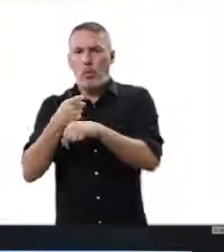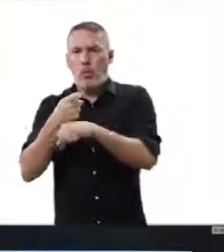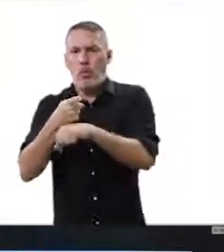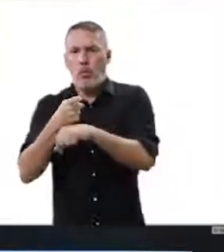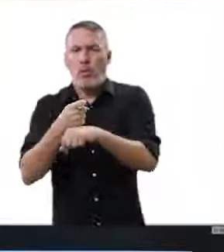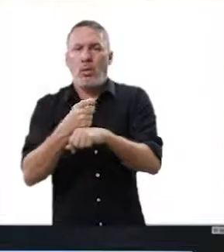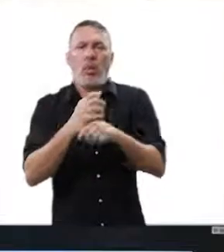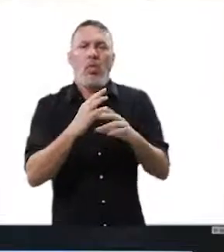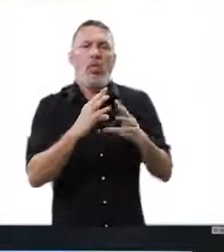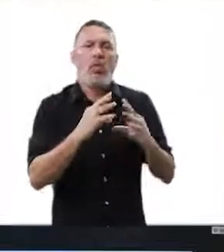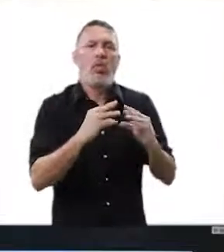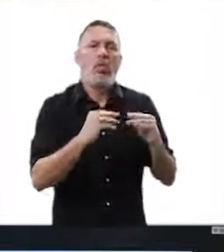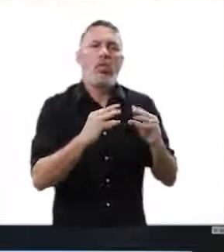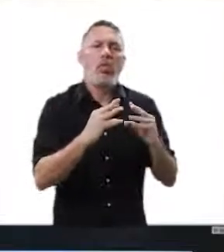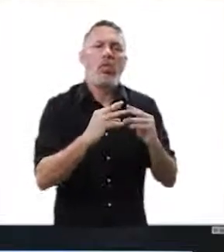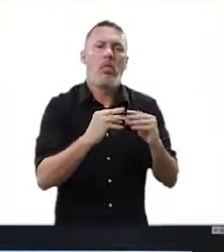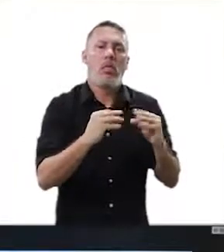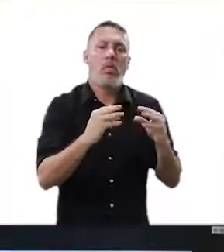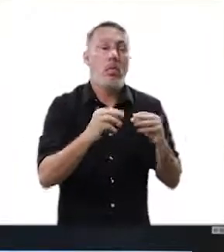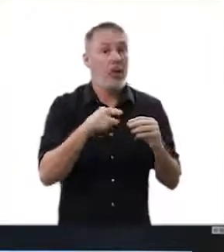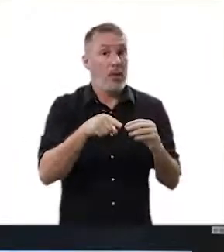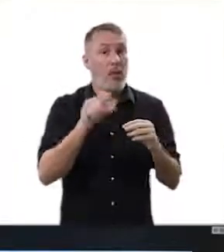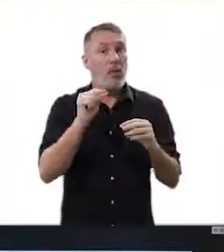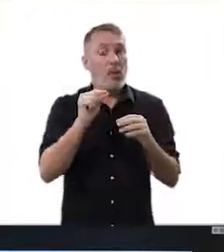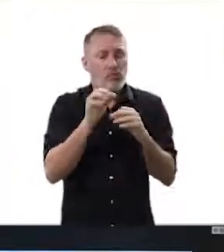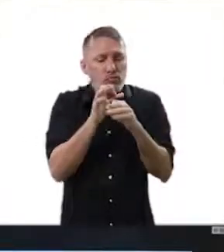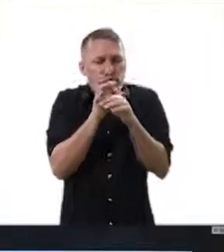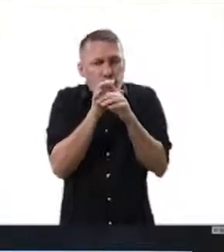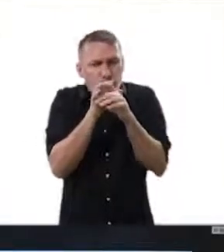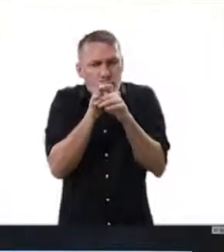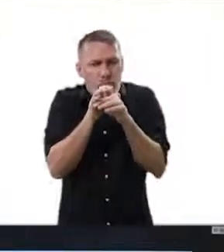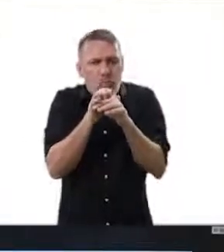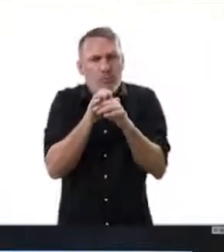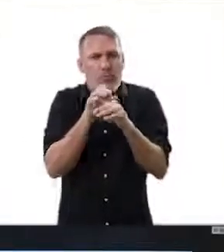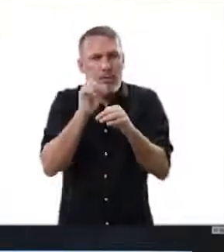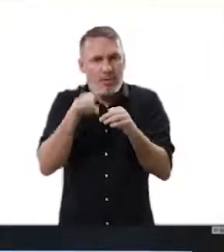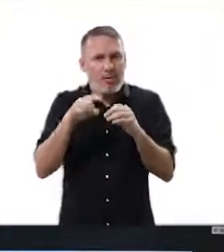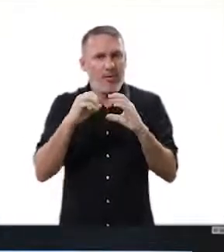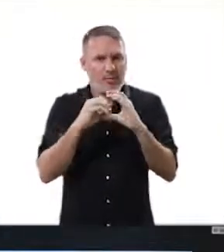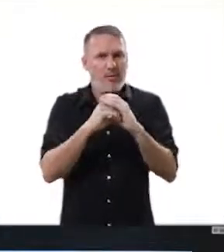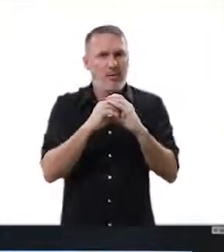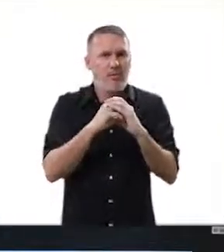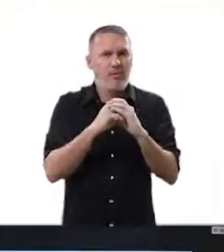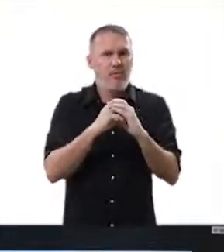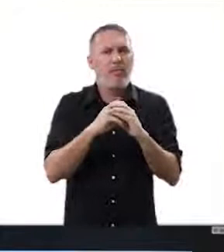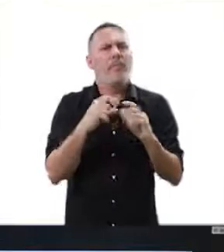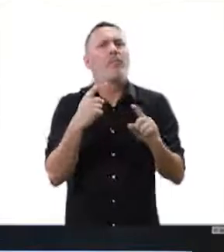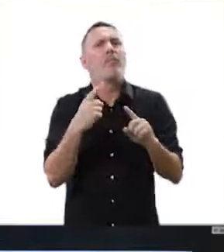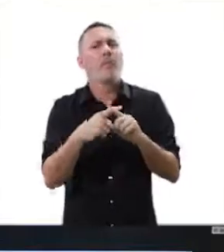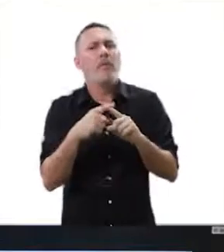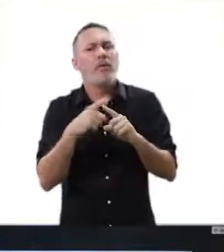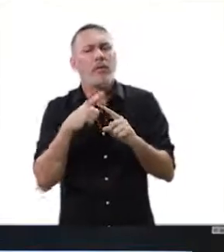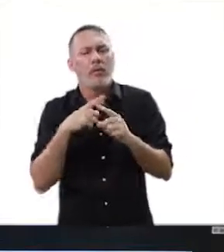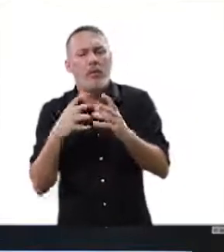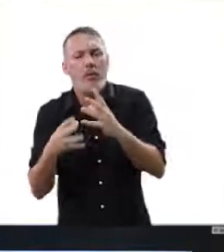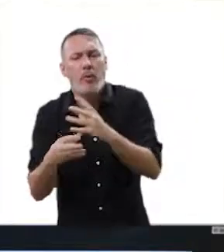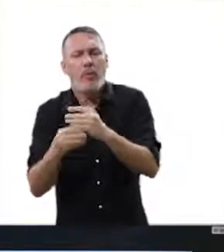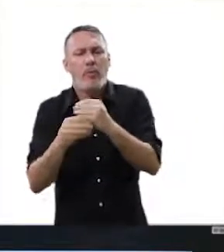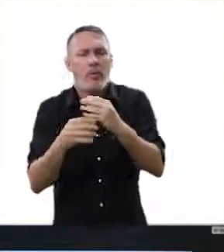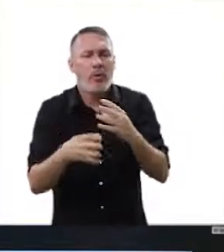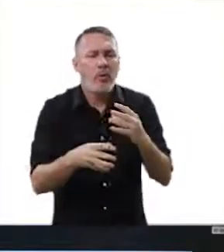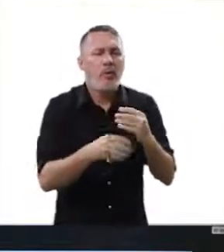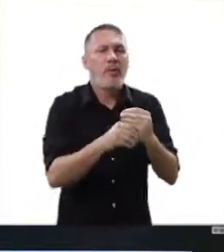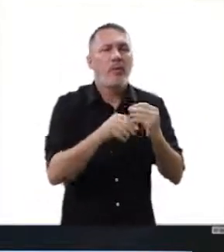ter essa complementariedade de proteínas dentro de uma bicamada lipídica, ele vai ter esse aspecto